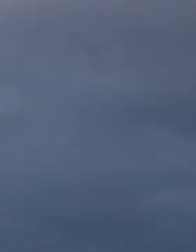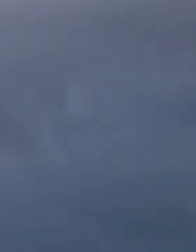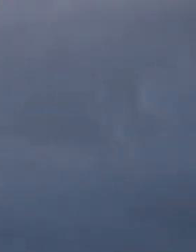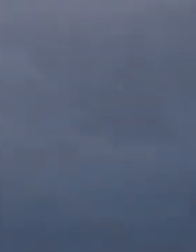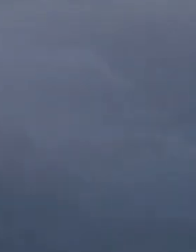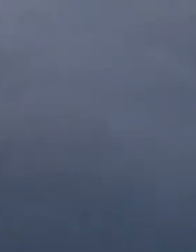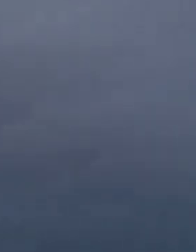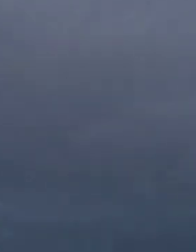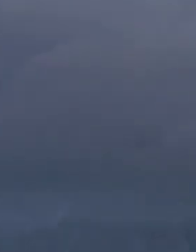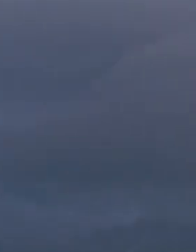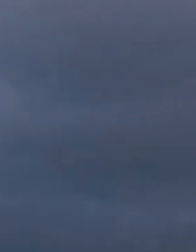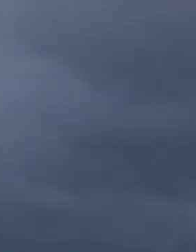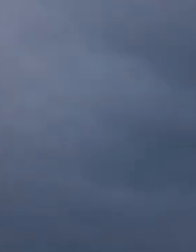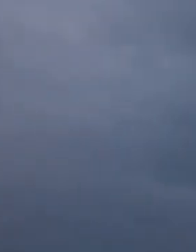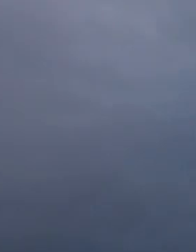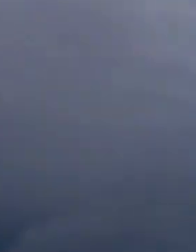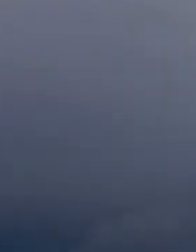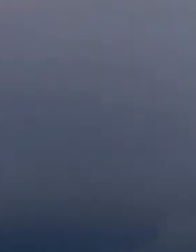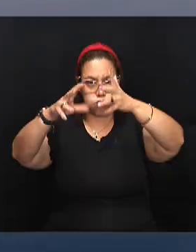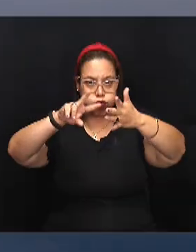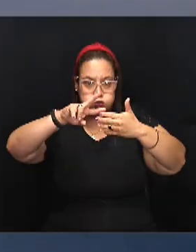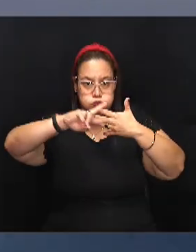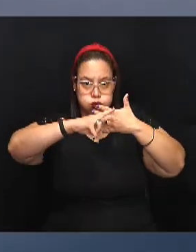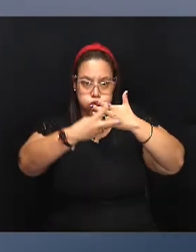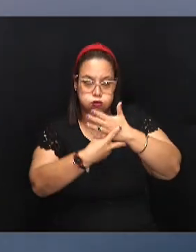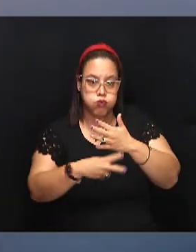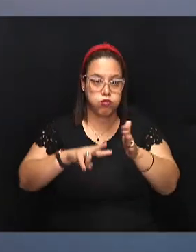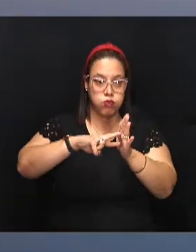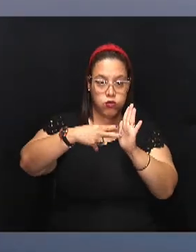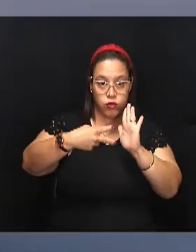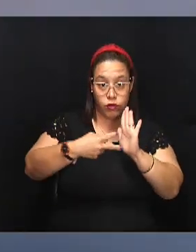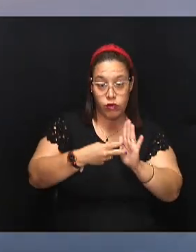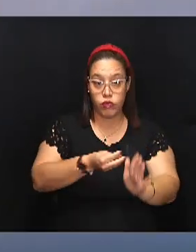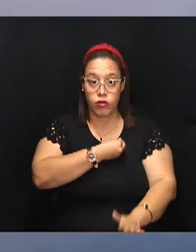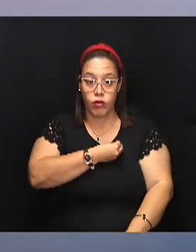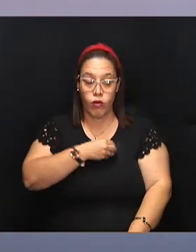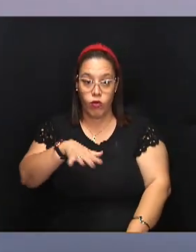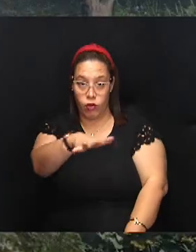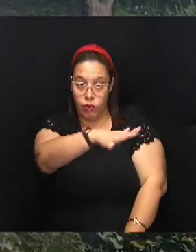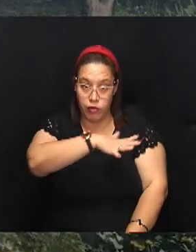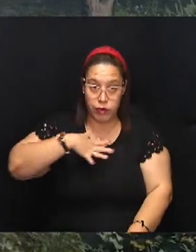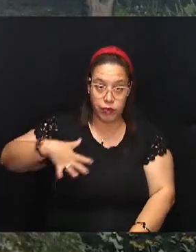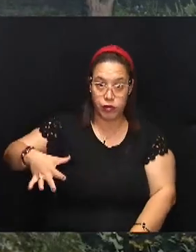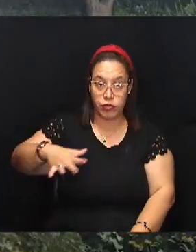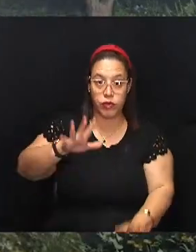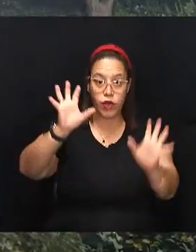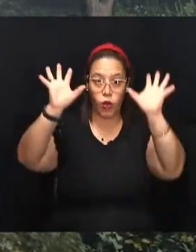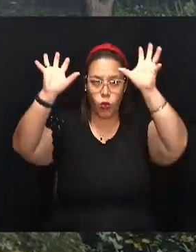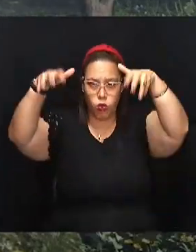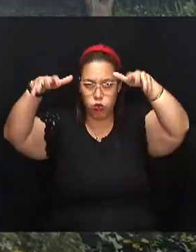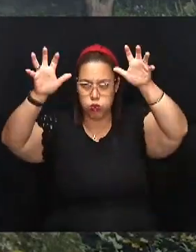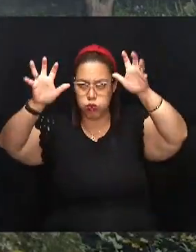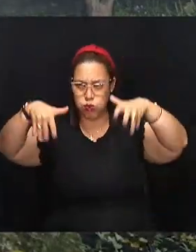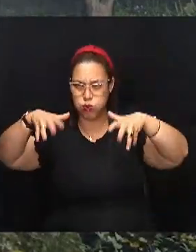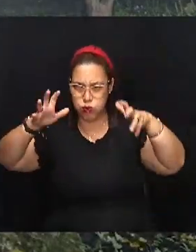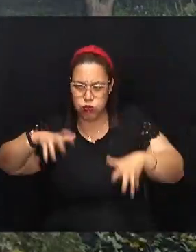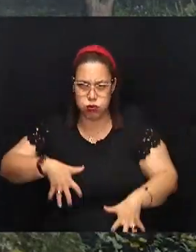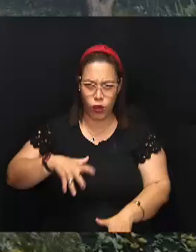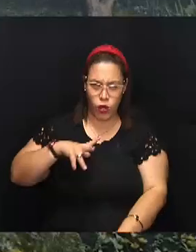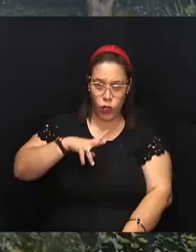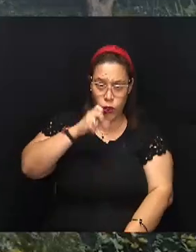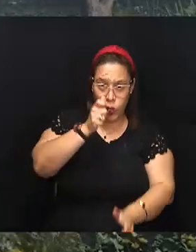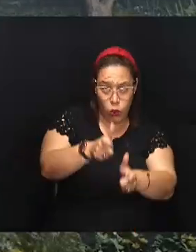O aquecimento global tem impactos significativos na vida selvagem. As chuvas mais intensas e